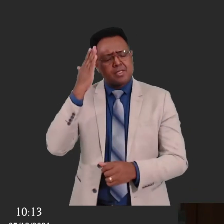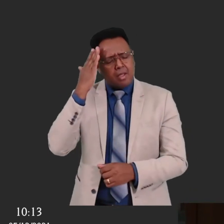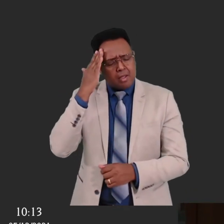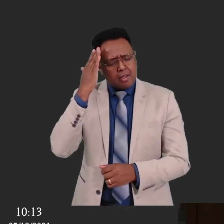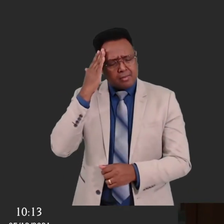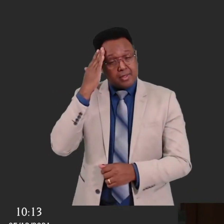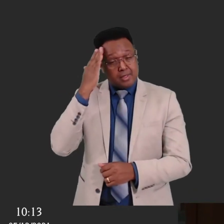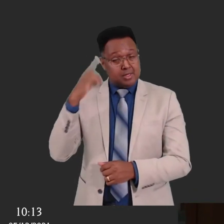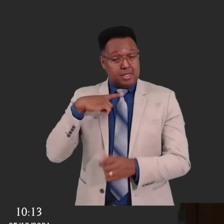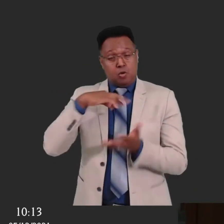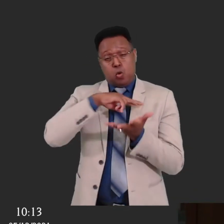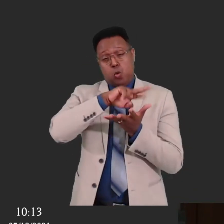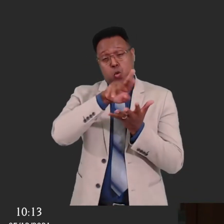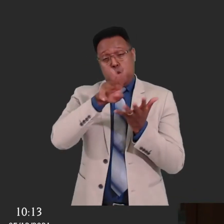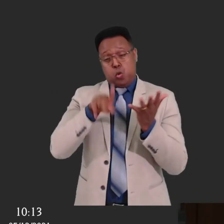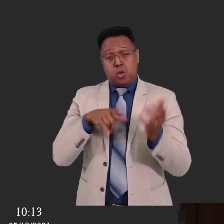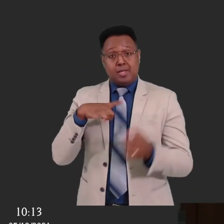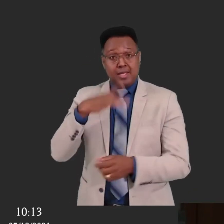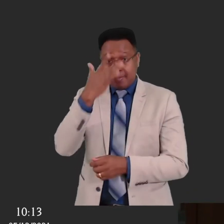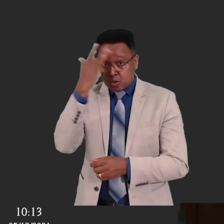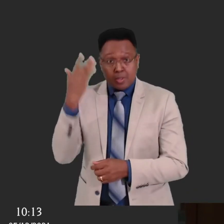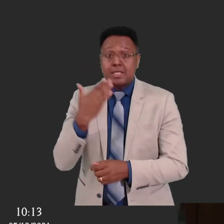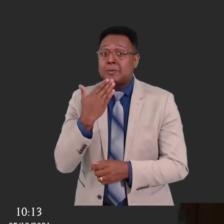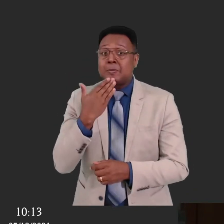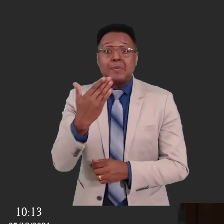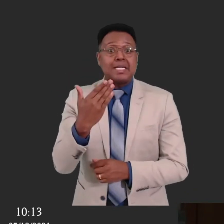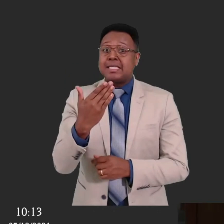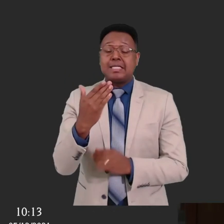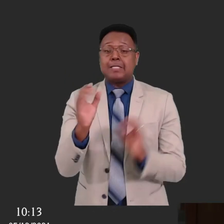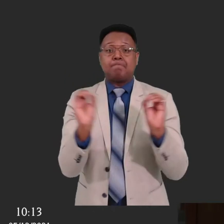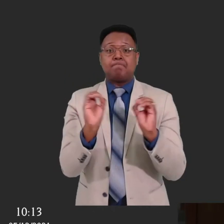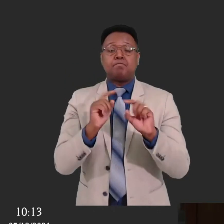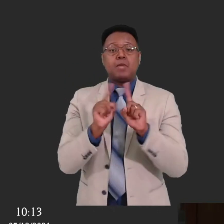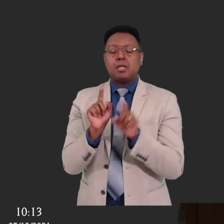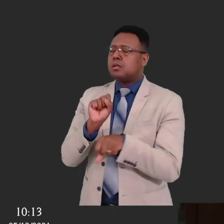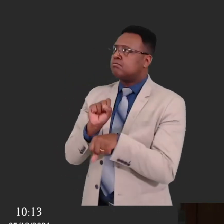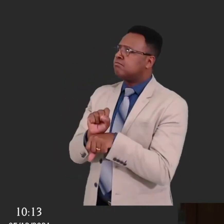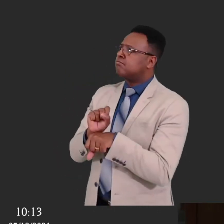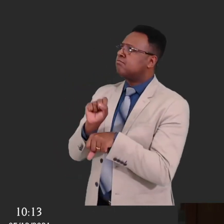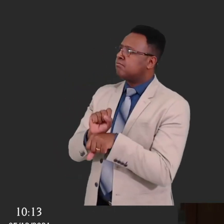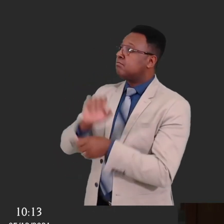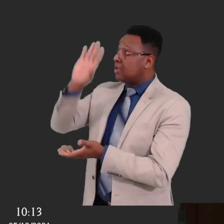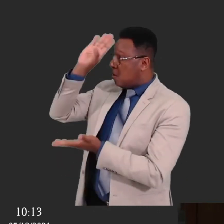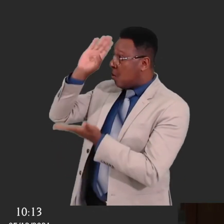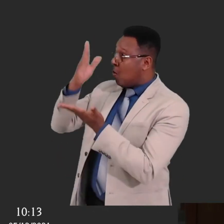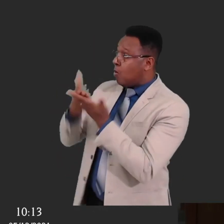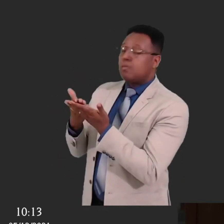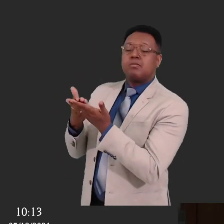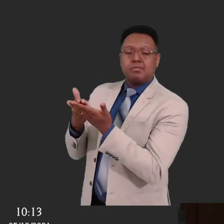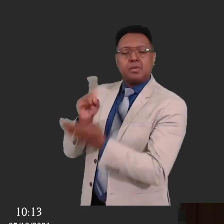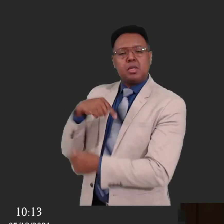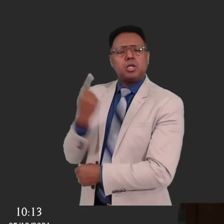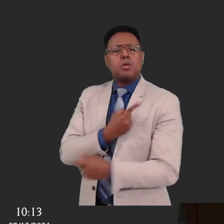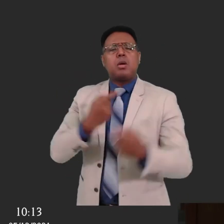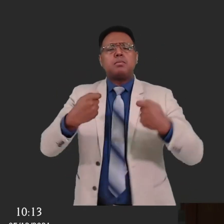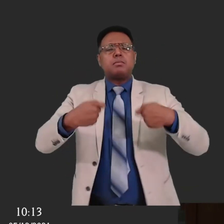Muita gente nem pede mais, mas ainda continua esperando no Senhor. E o nosso dever é lembrar de